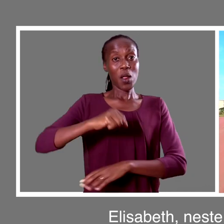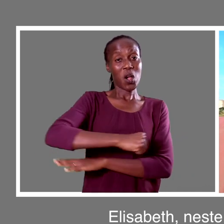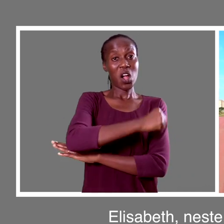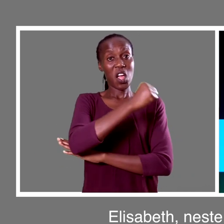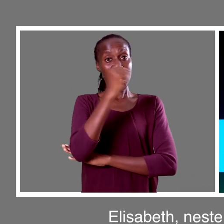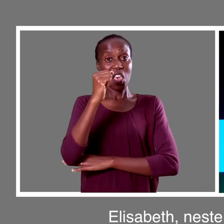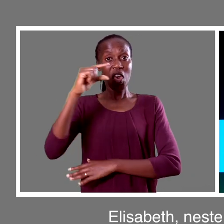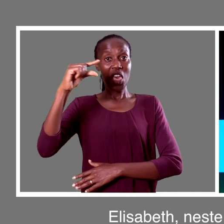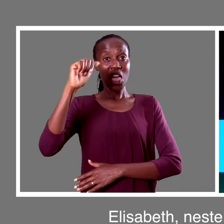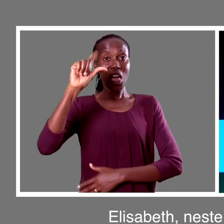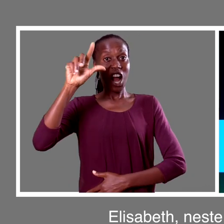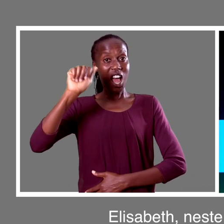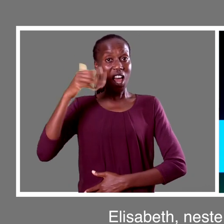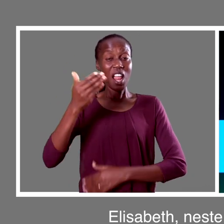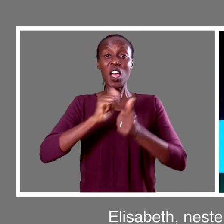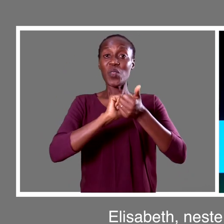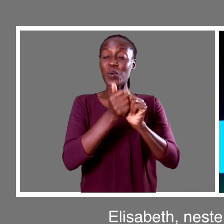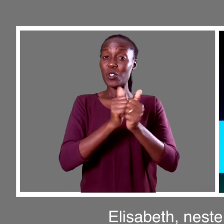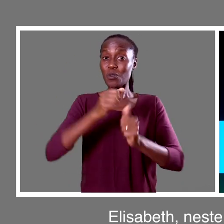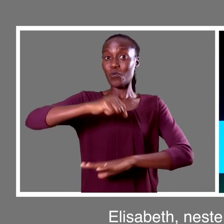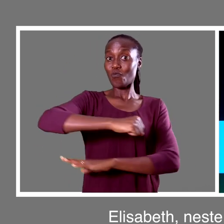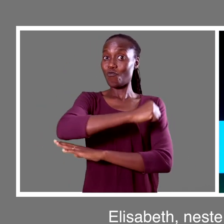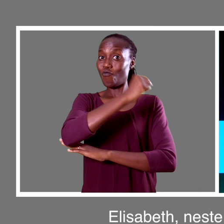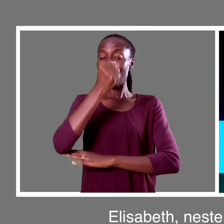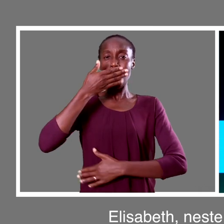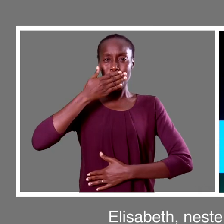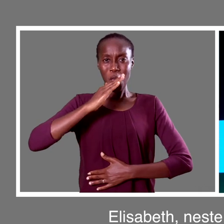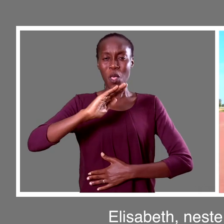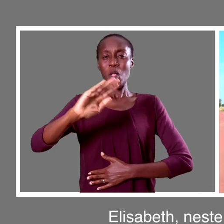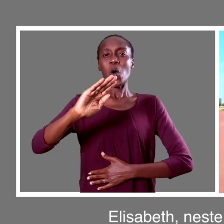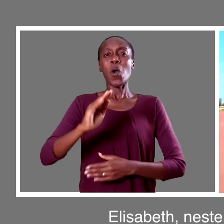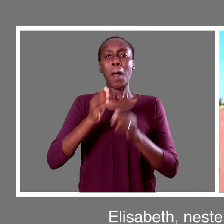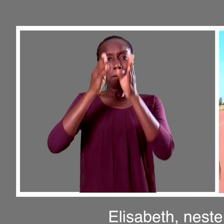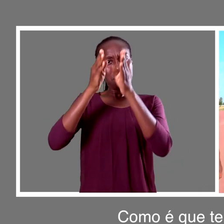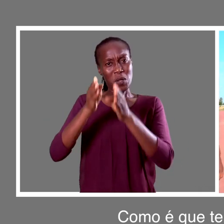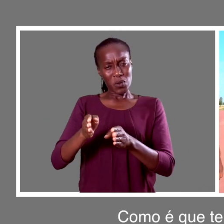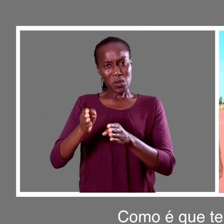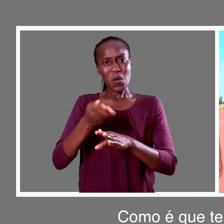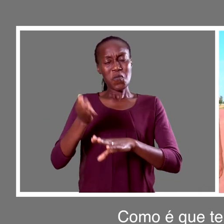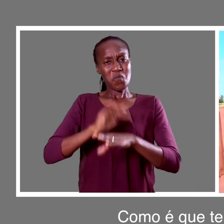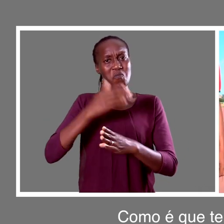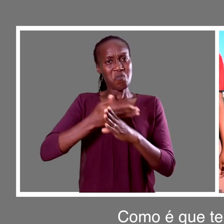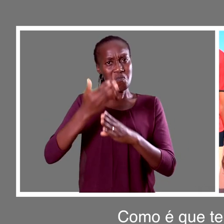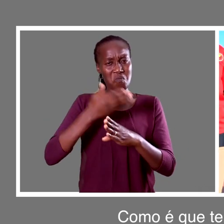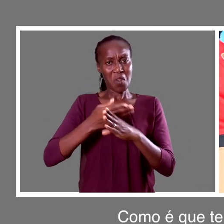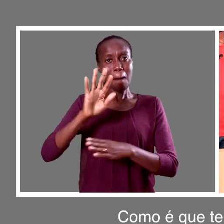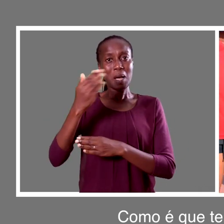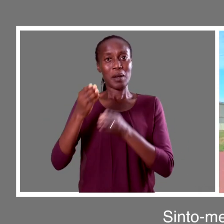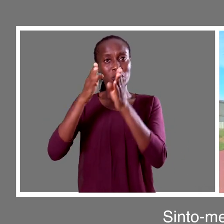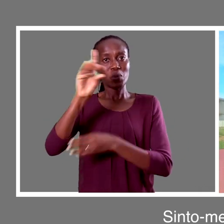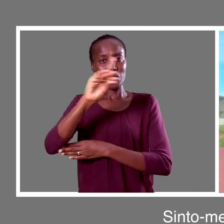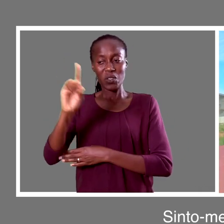ganhaste na Gala Nacional do Desporto o prémio Melhor Atleta Adaptado. Como é que se sente com este